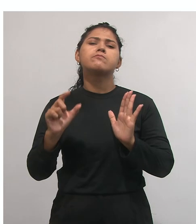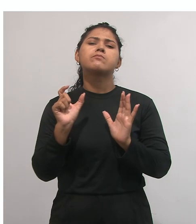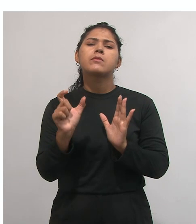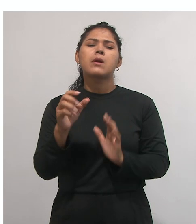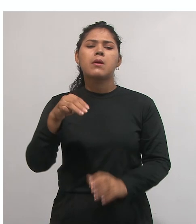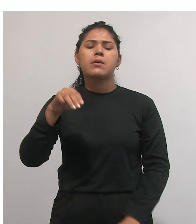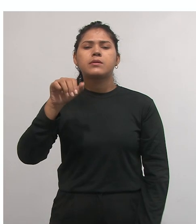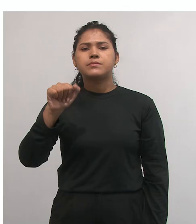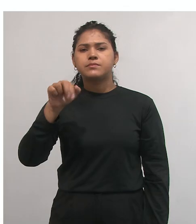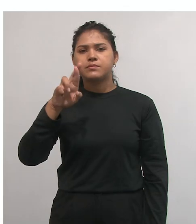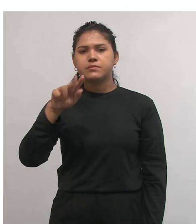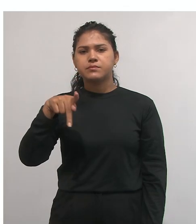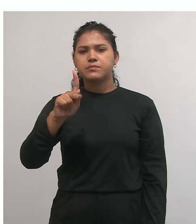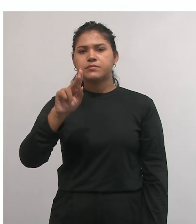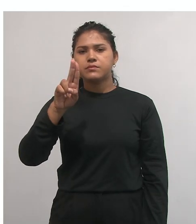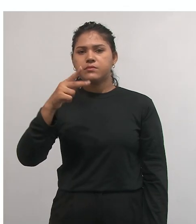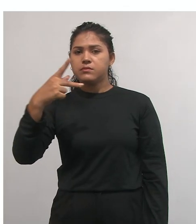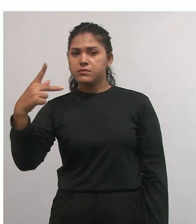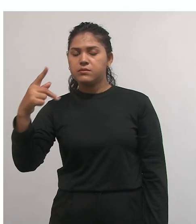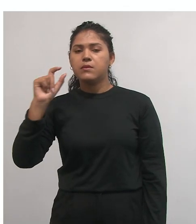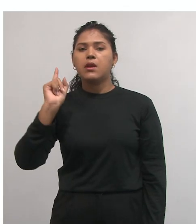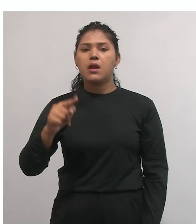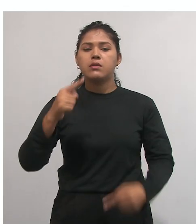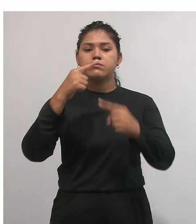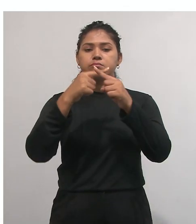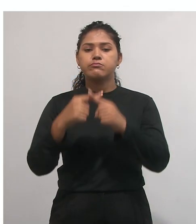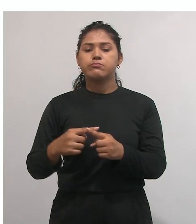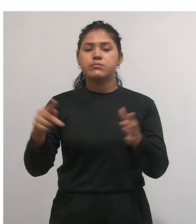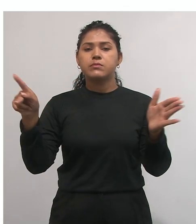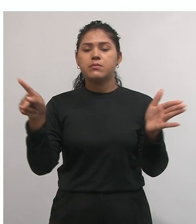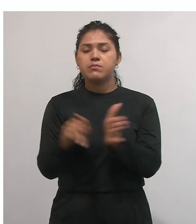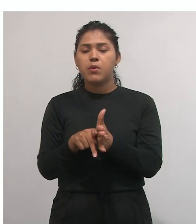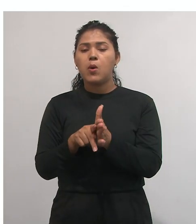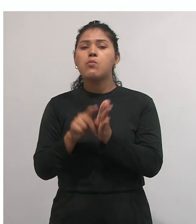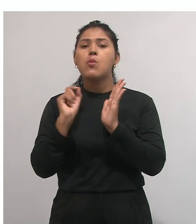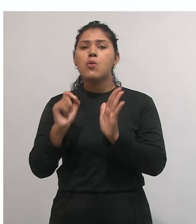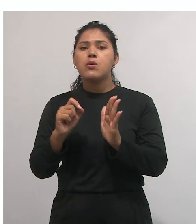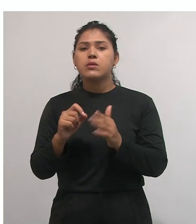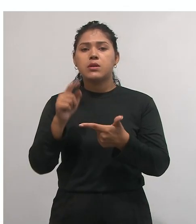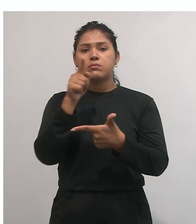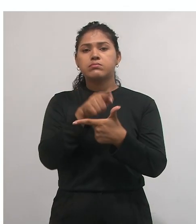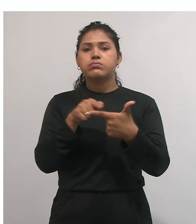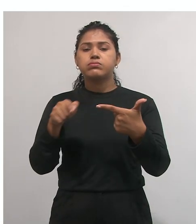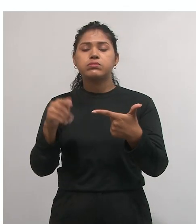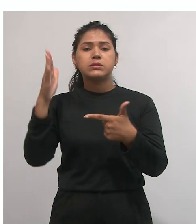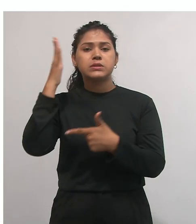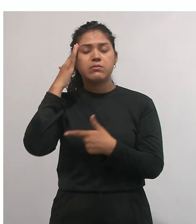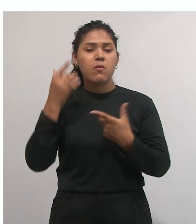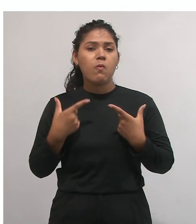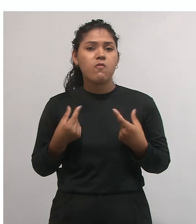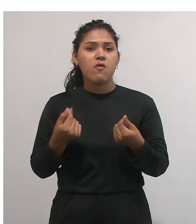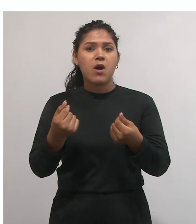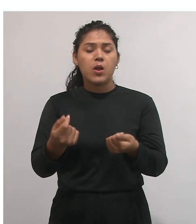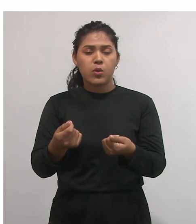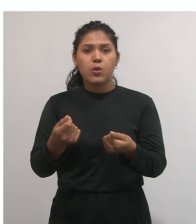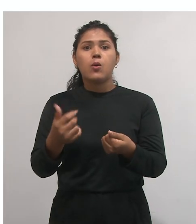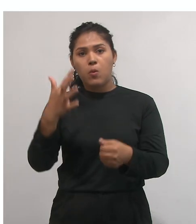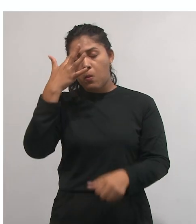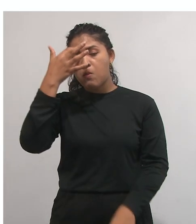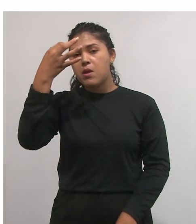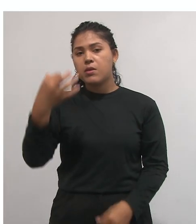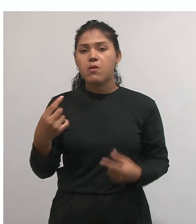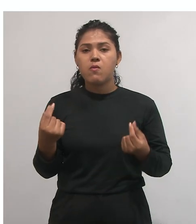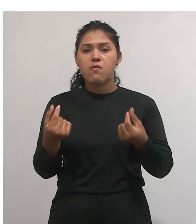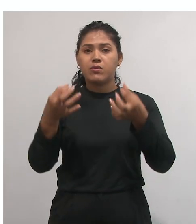é markup? É um multiplicador aplicado sobre o custo base que permite obter o preço